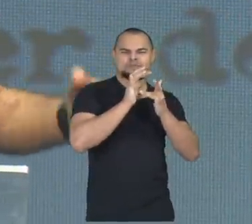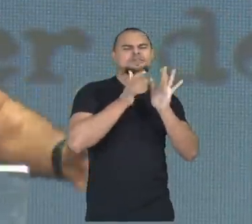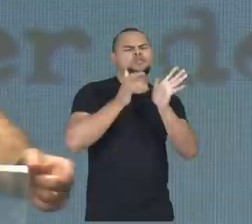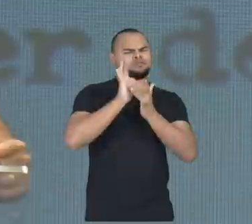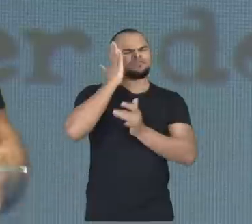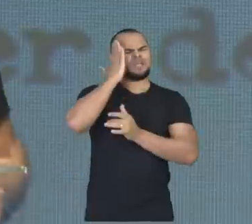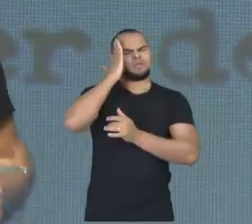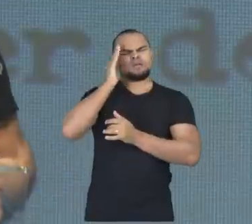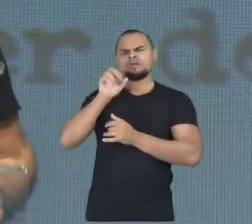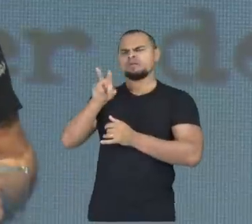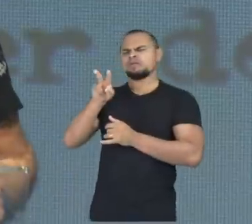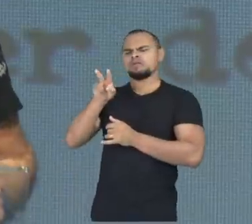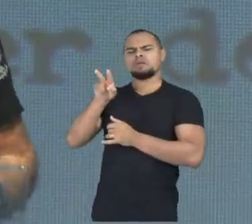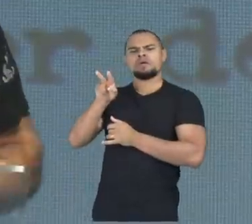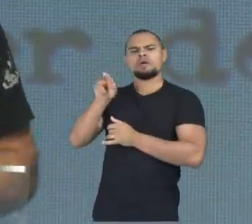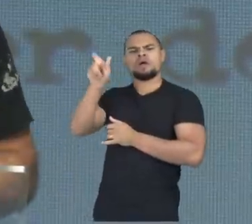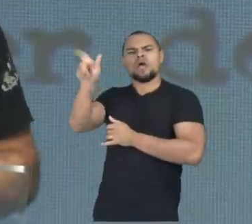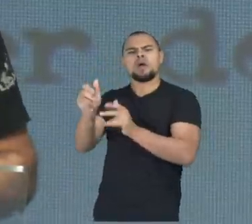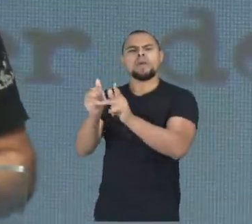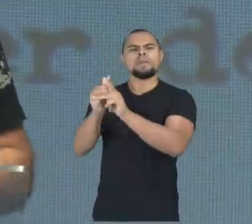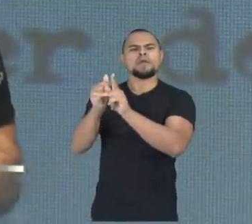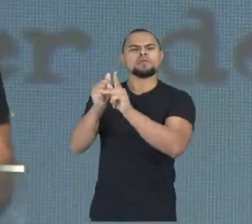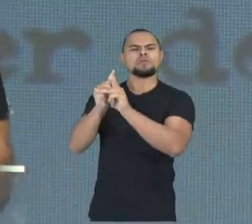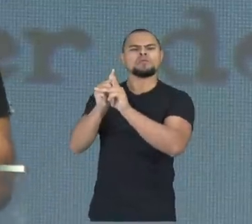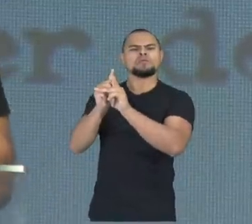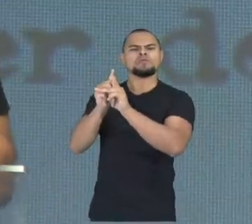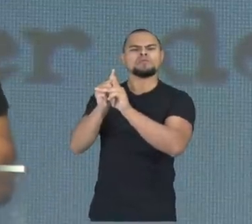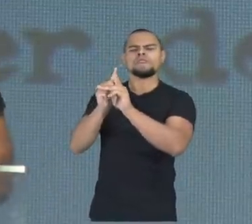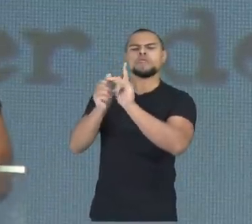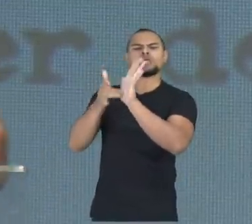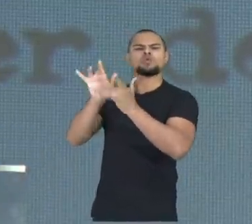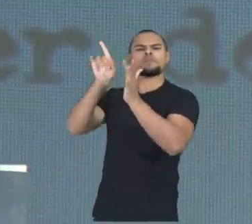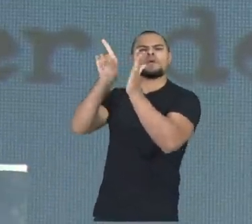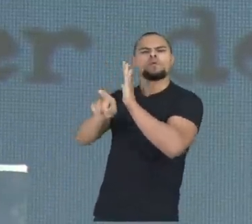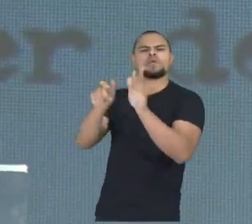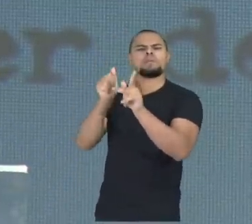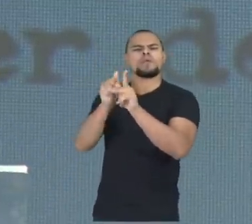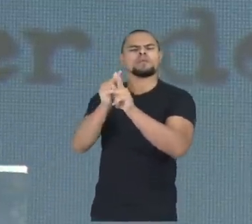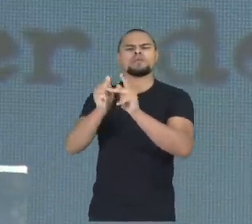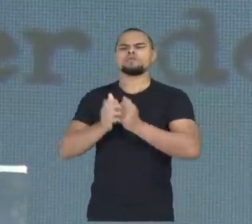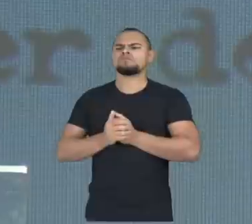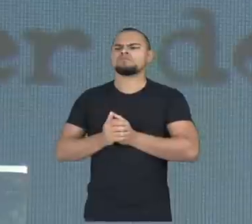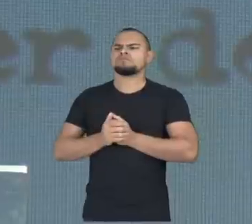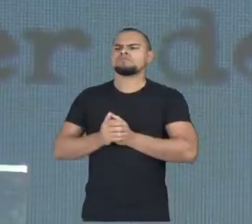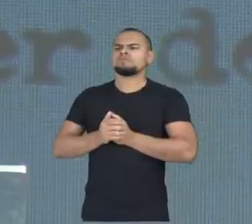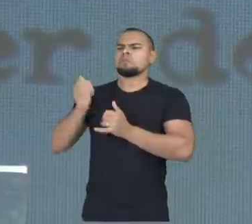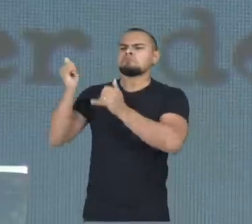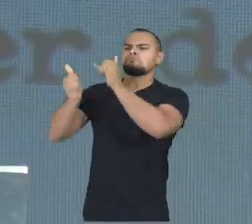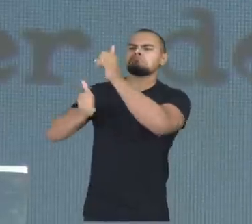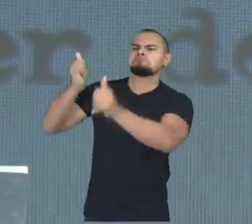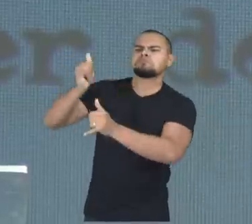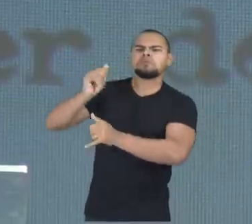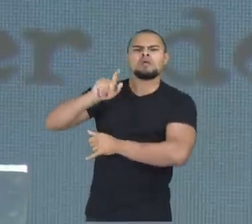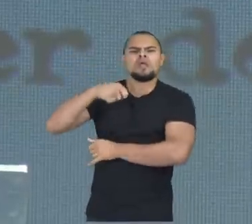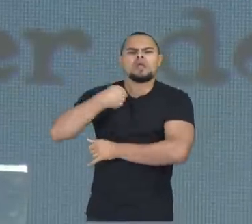Jesus olha para Pedro e diz assim: ô Pedro, diz uma coisa, o que é que dizem que eu sou?